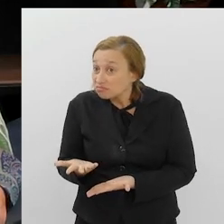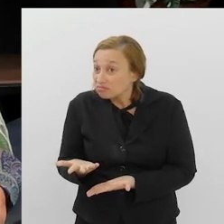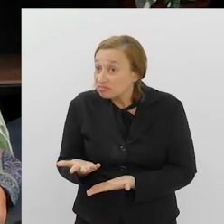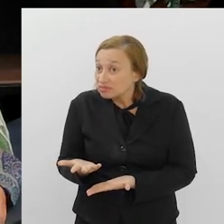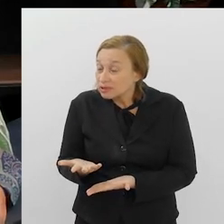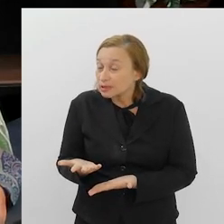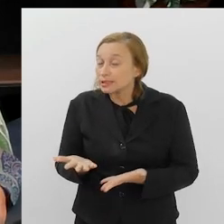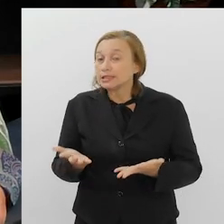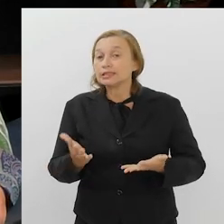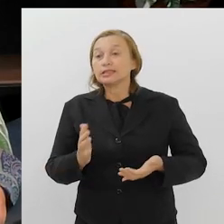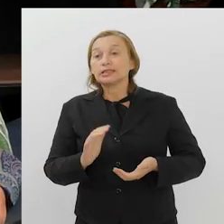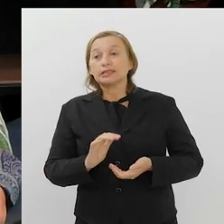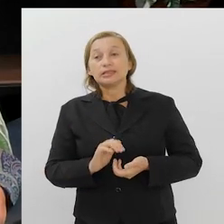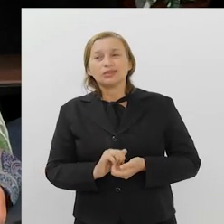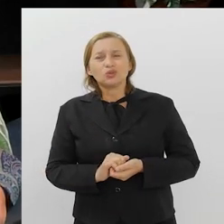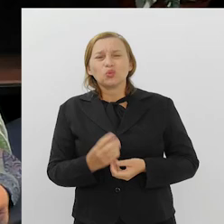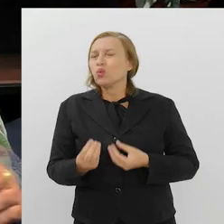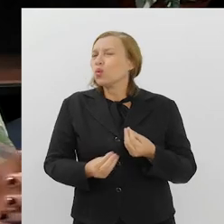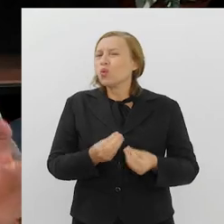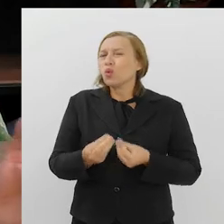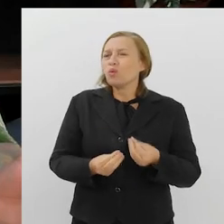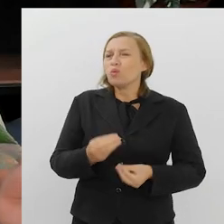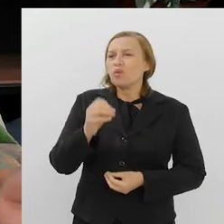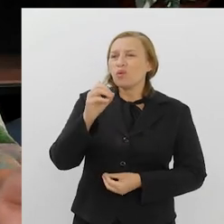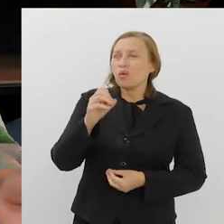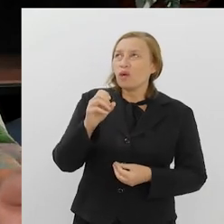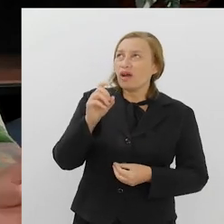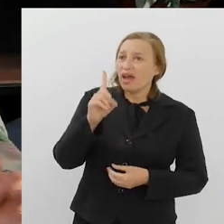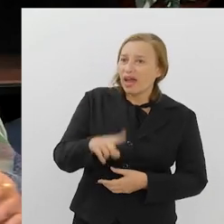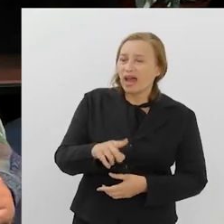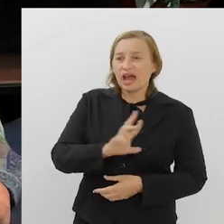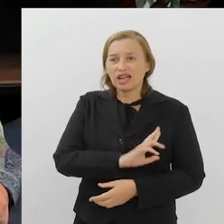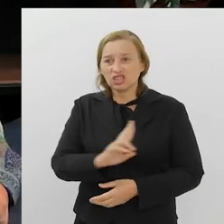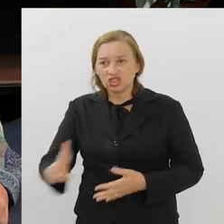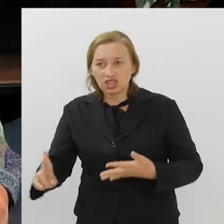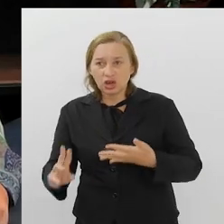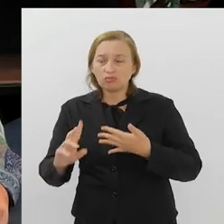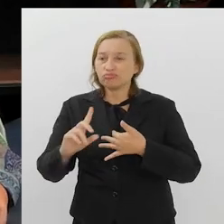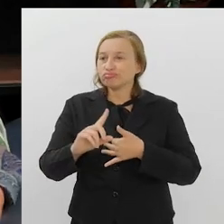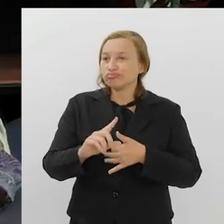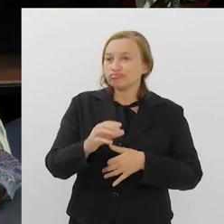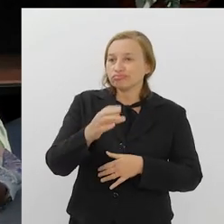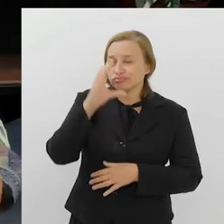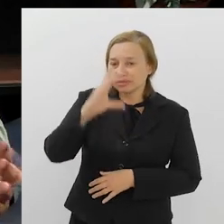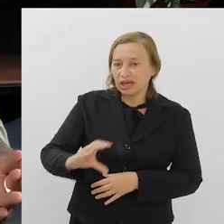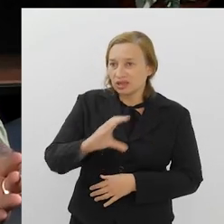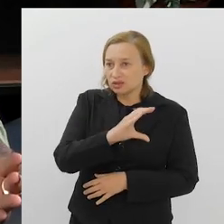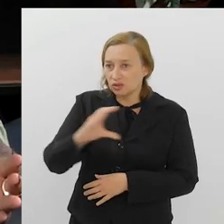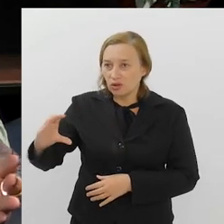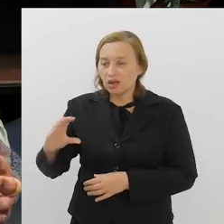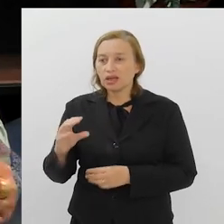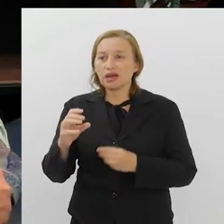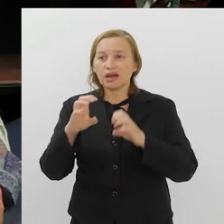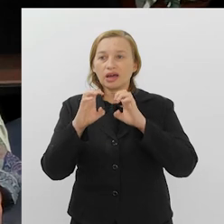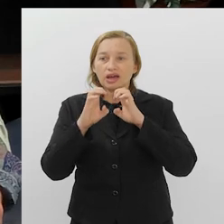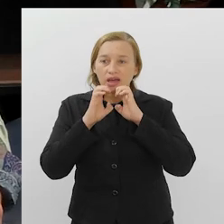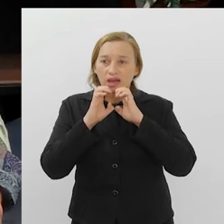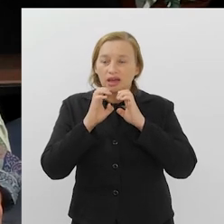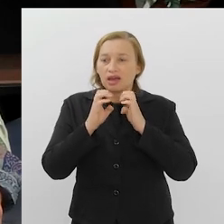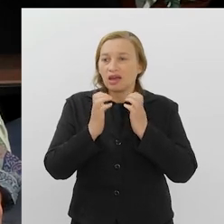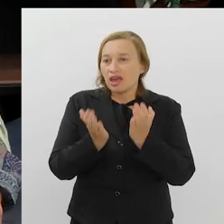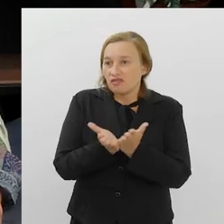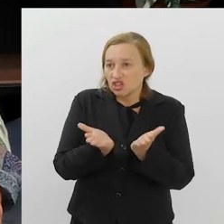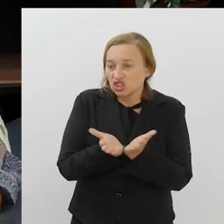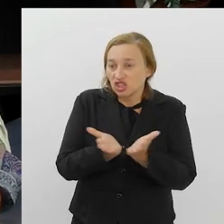assim eh como é a religião católica como é a religião evangélica é uma visão uhum